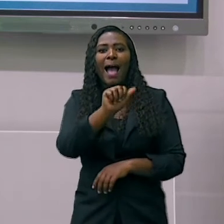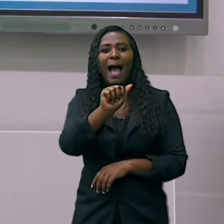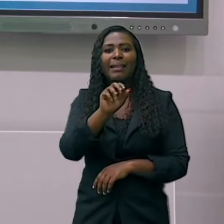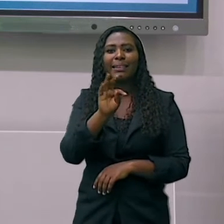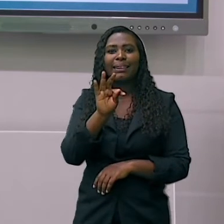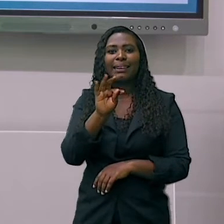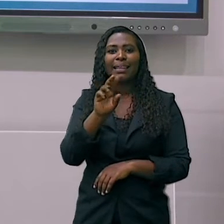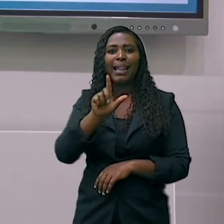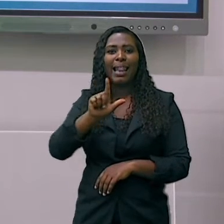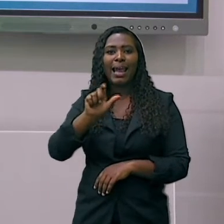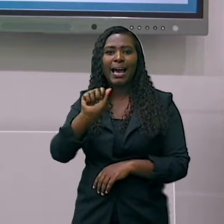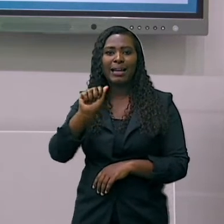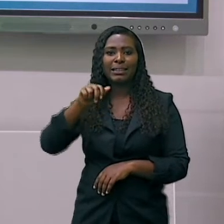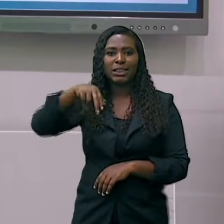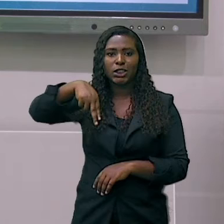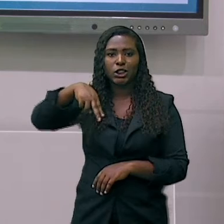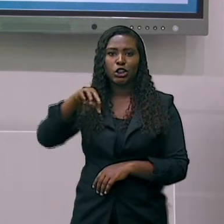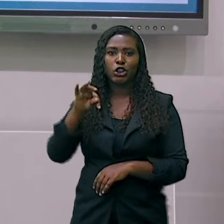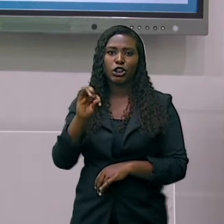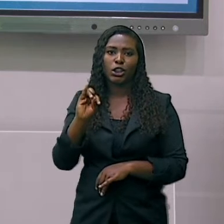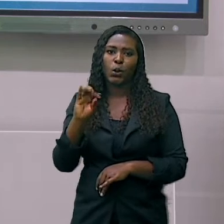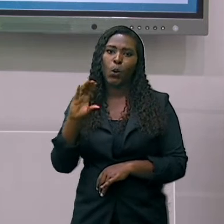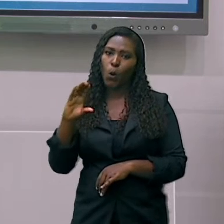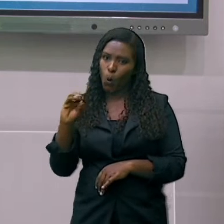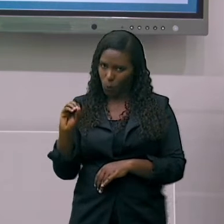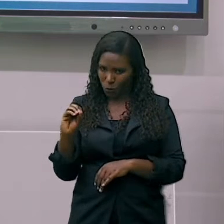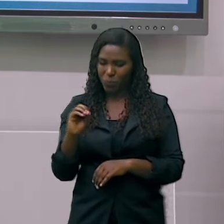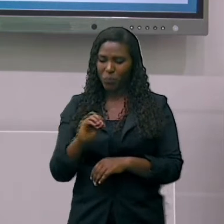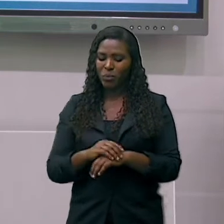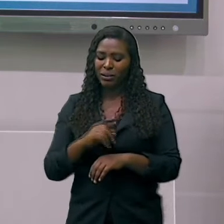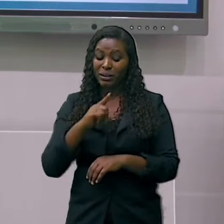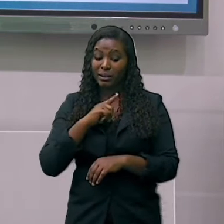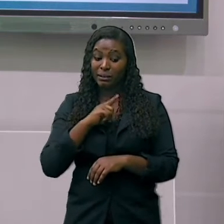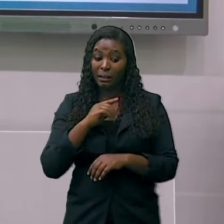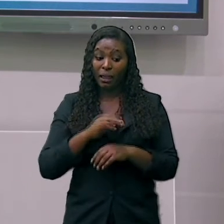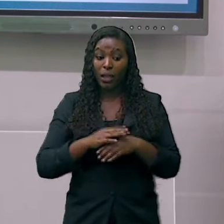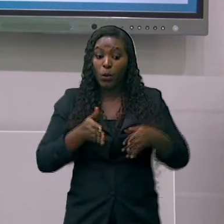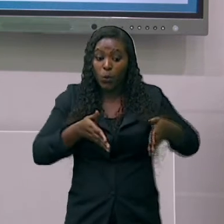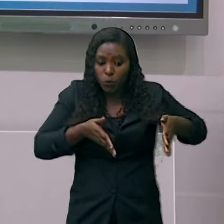litorânea e cada parte deste território possui